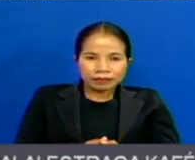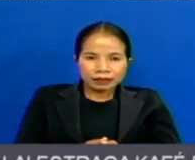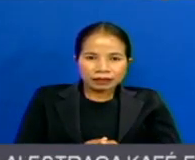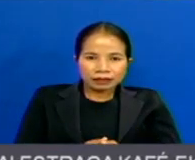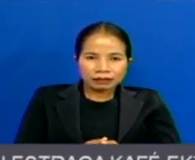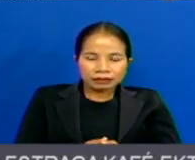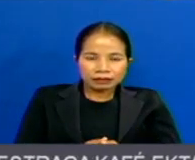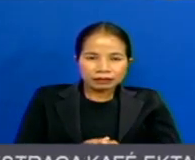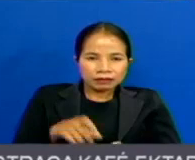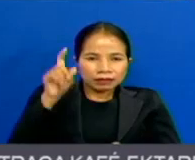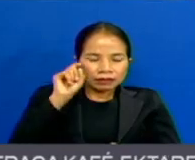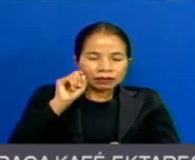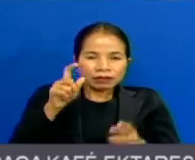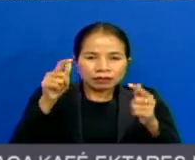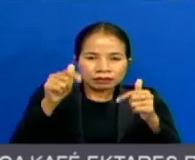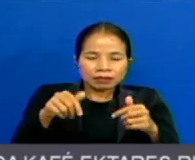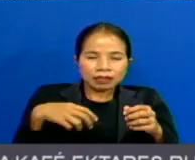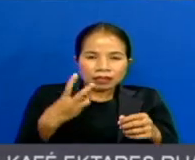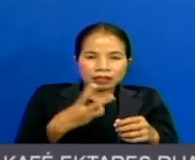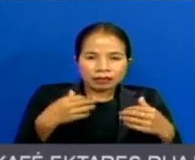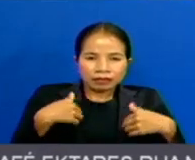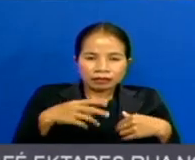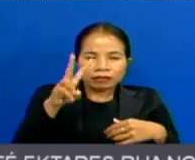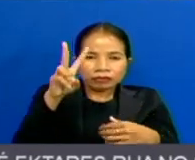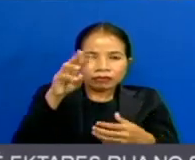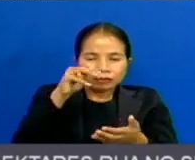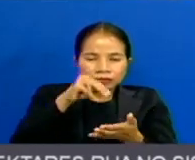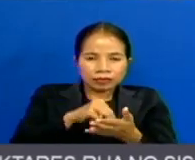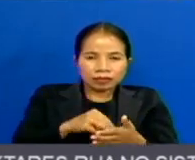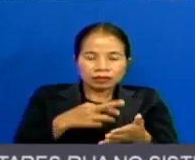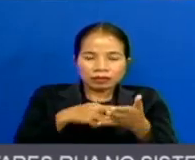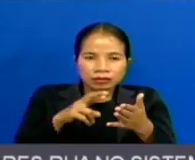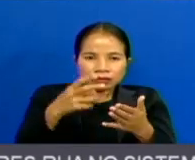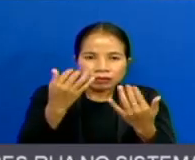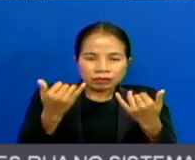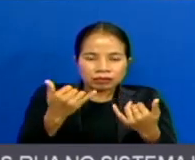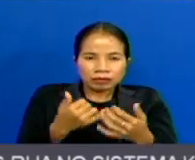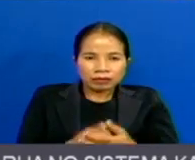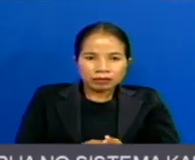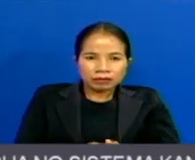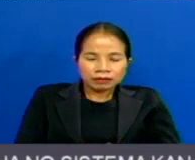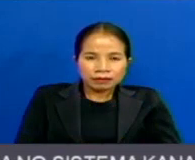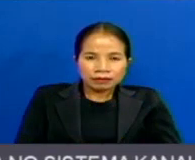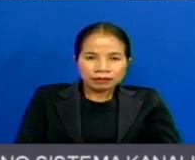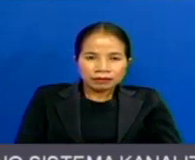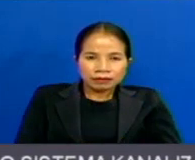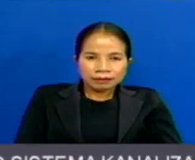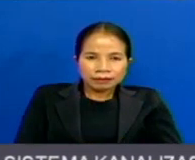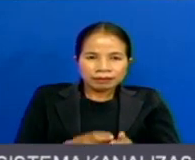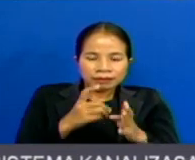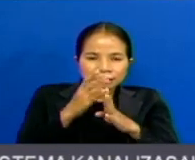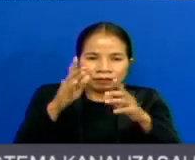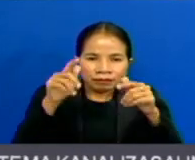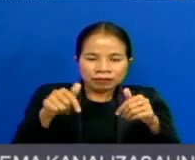2000 estudantes, mas registro. Na verdade, ou em Feira, ou em magnífico reitor, mas